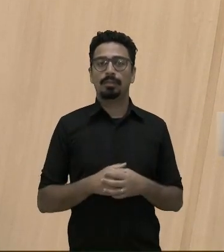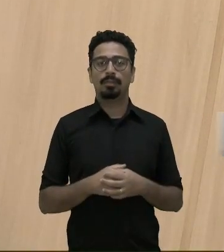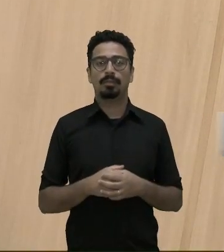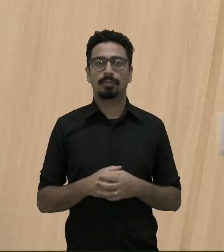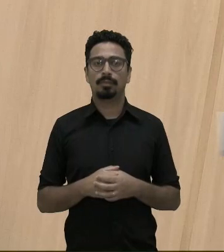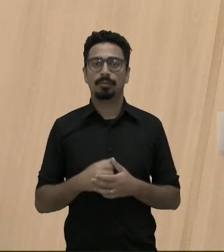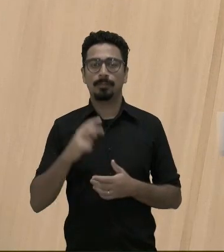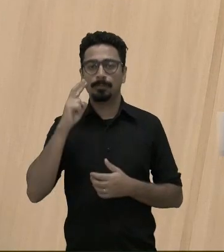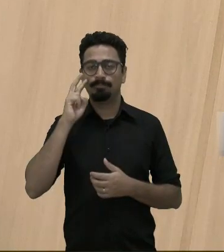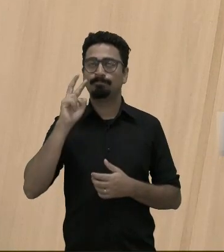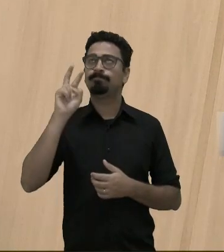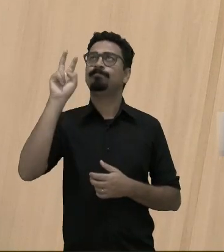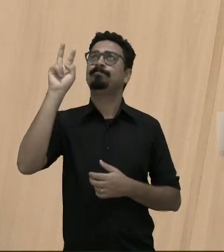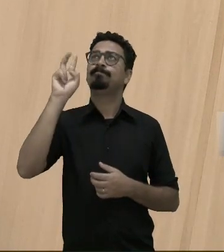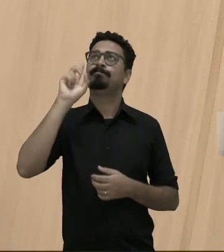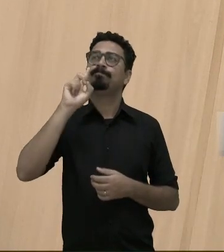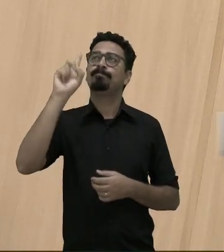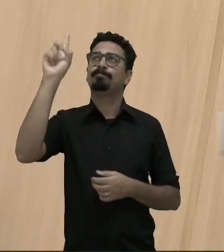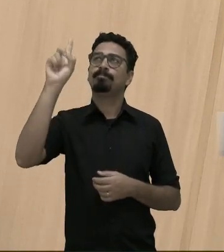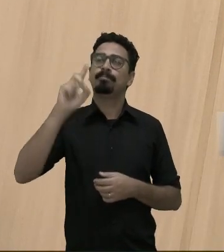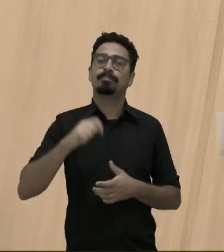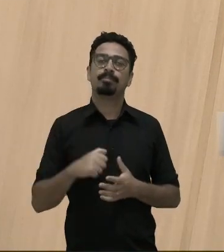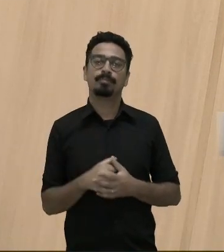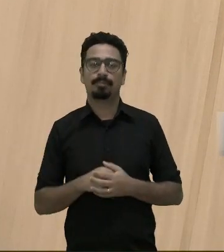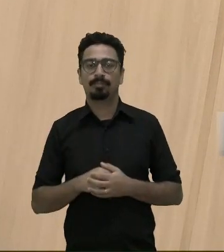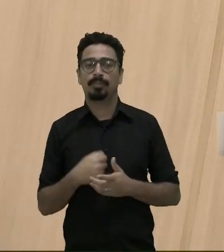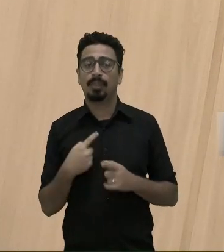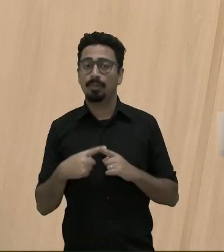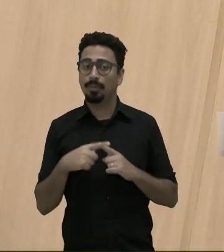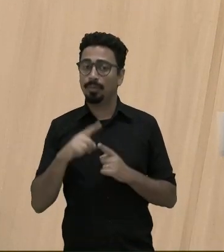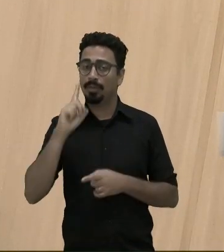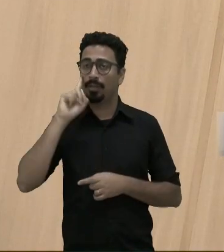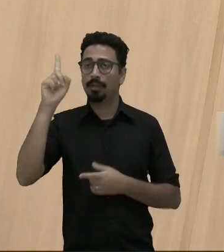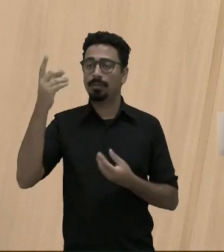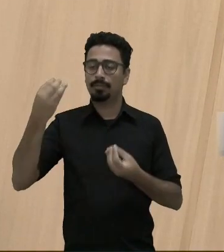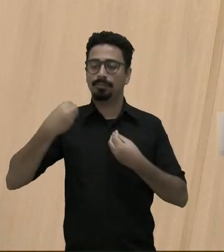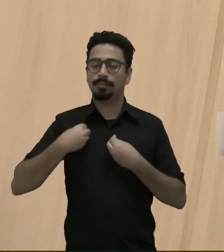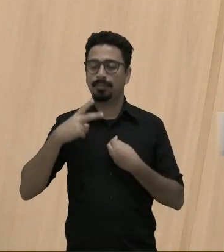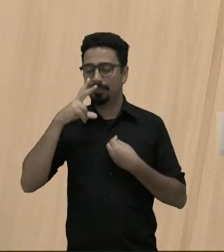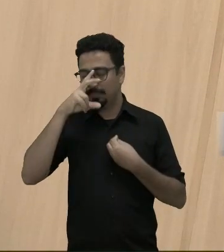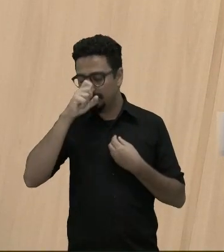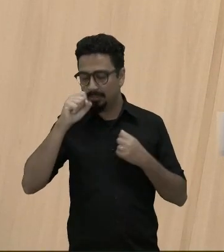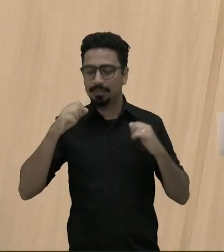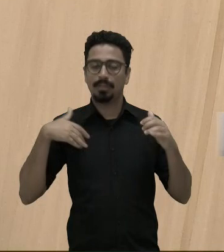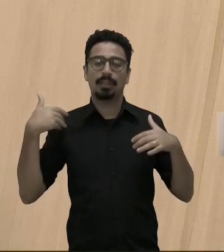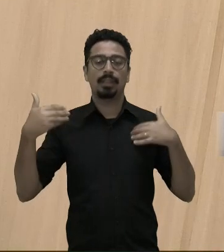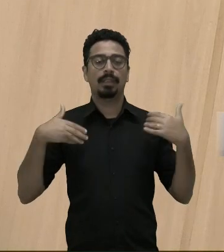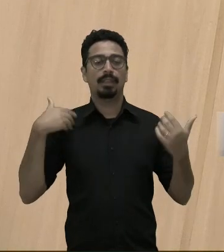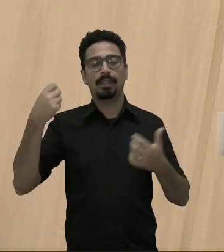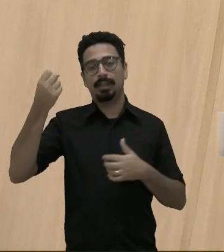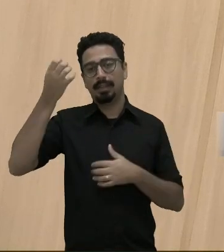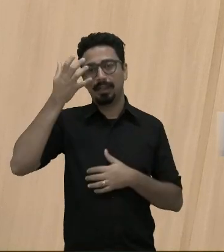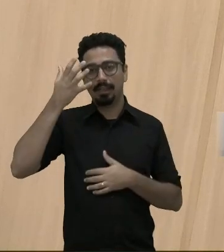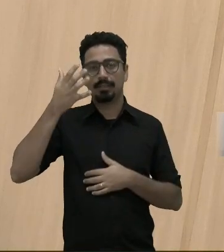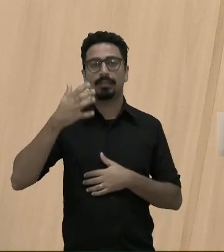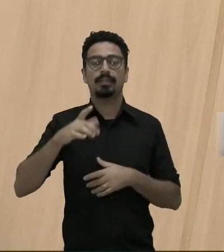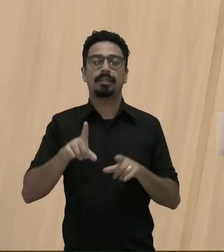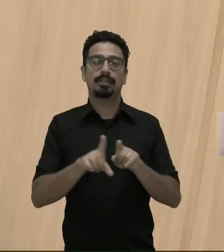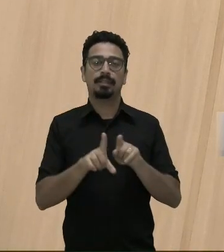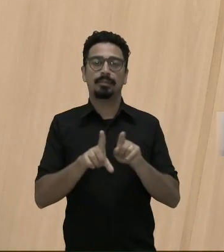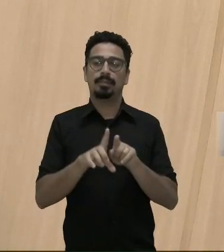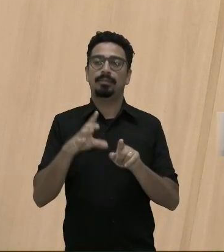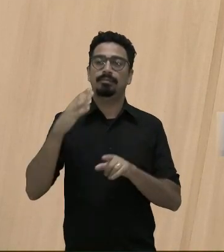que olhar para cima, porque é Ele que nos dá força, que nos dá alegria, que nos dá graça, que nos dá